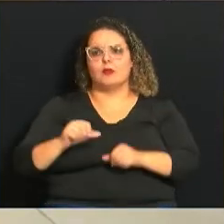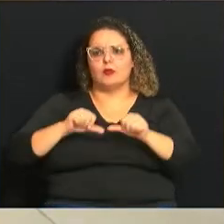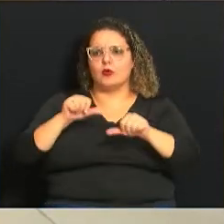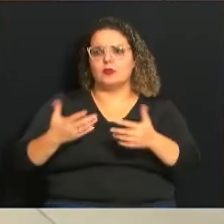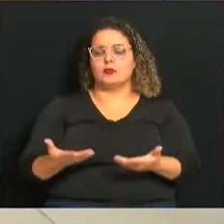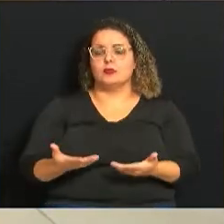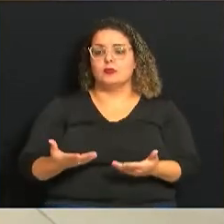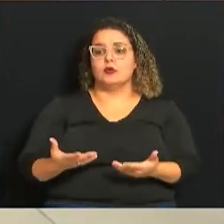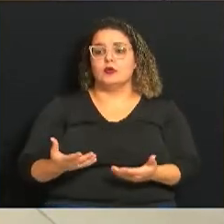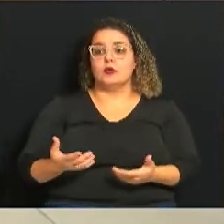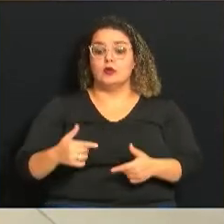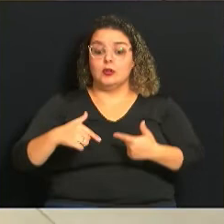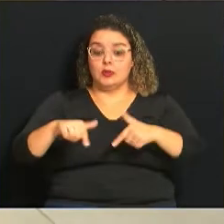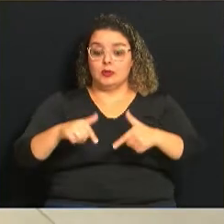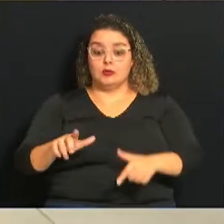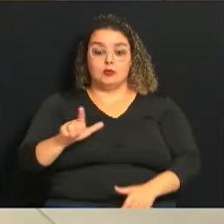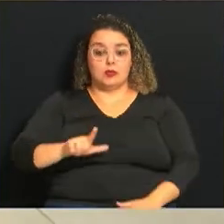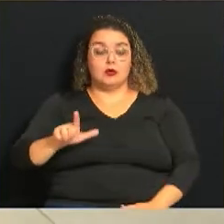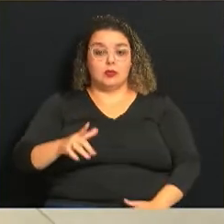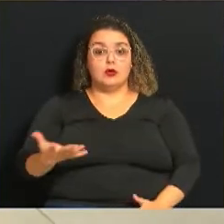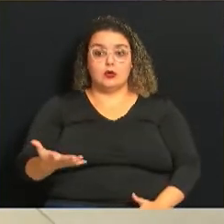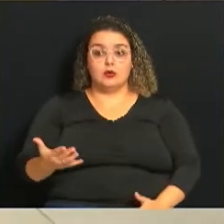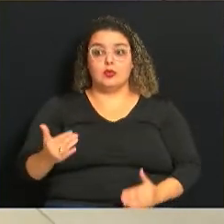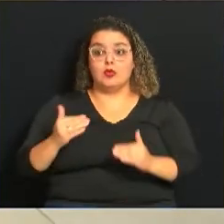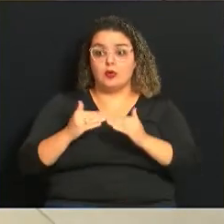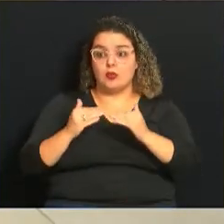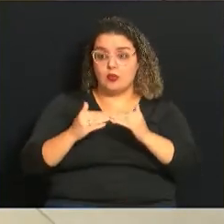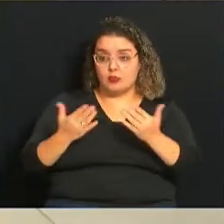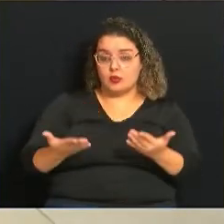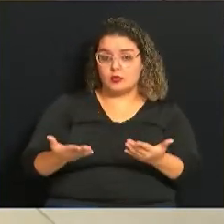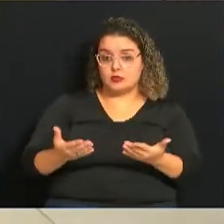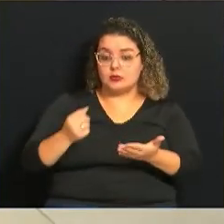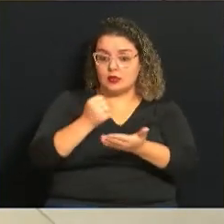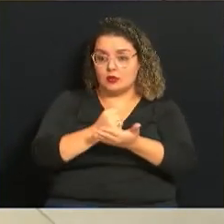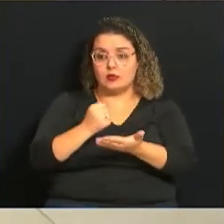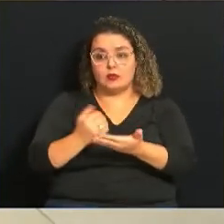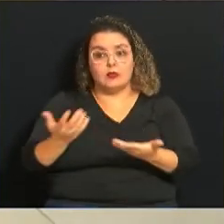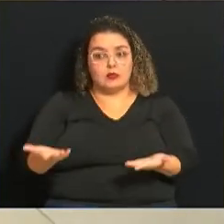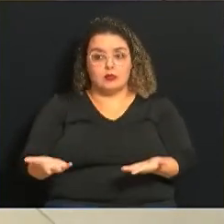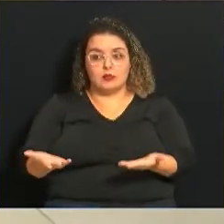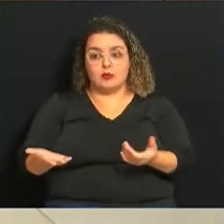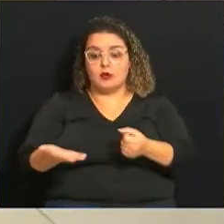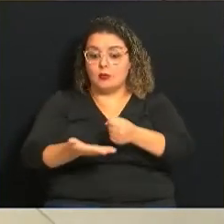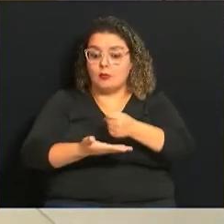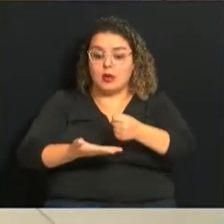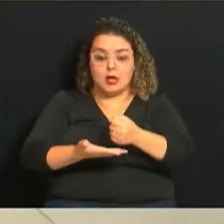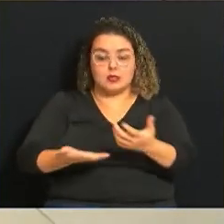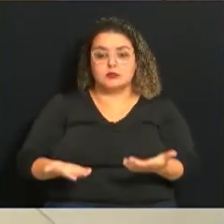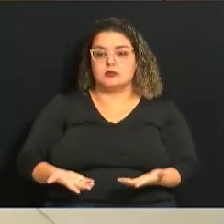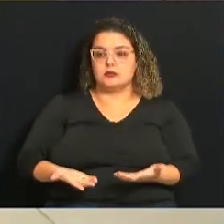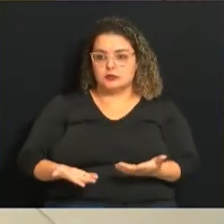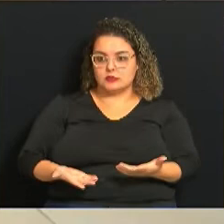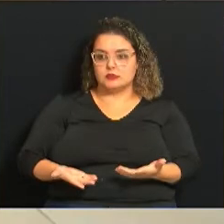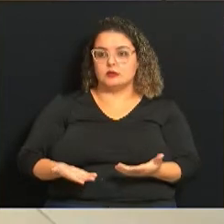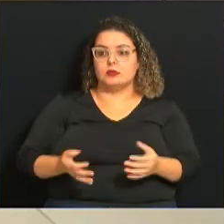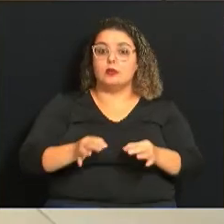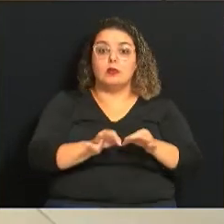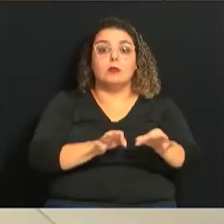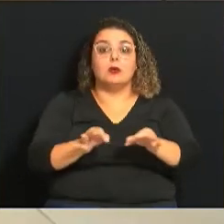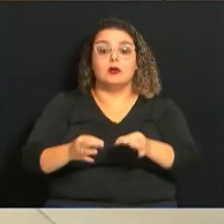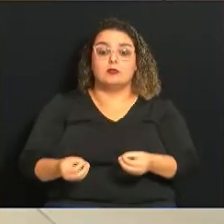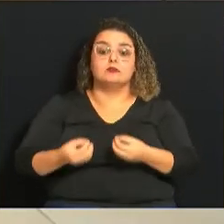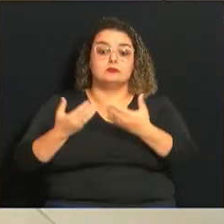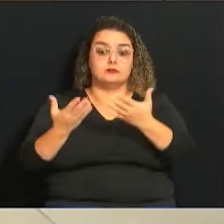trabalho com isso, evidentemente, se eu combino uma coisa, está em contrato, isso é o mínimo, né? Isso é organização, é passar o que a gente